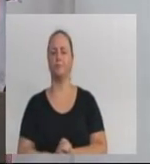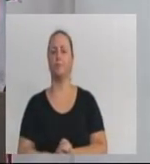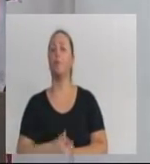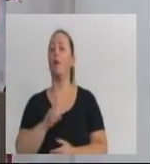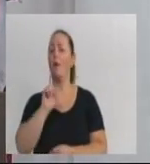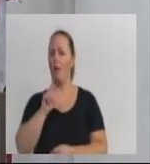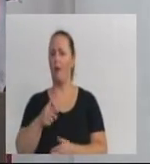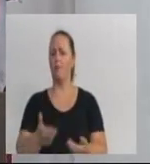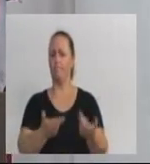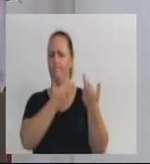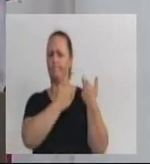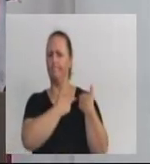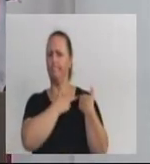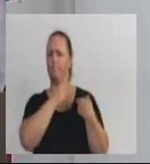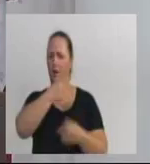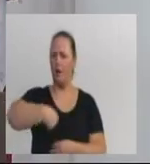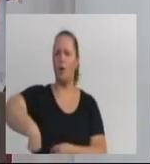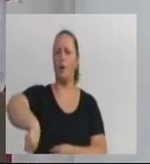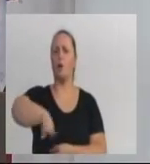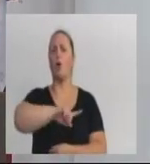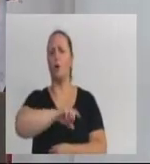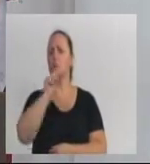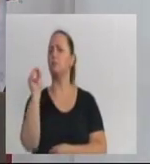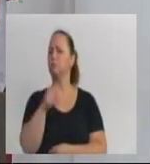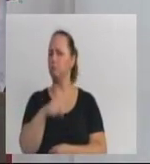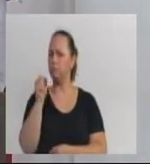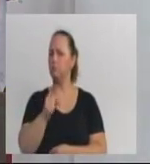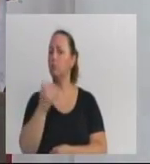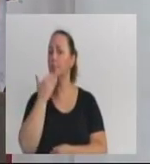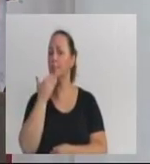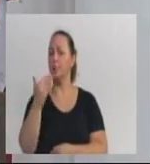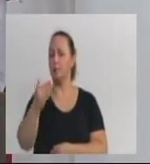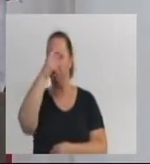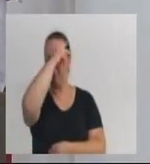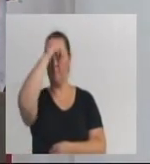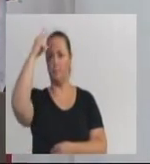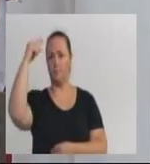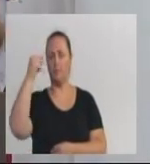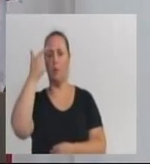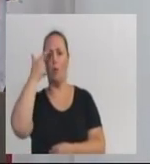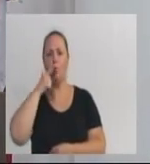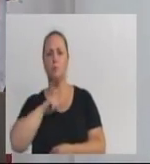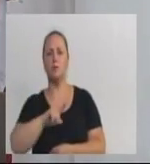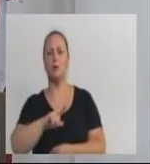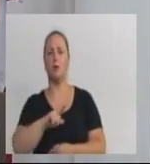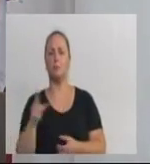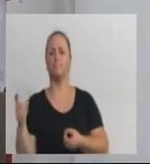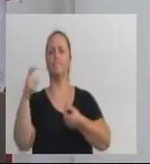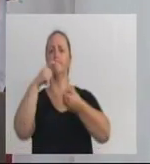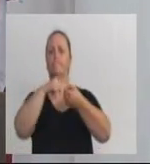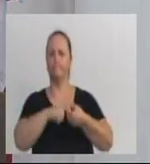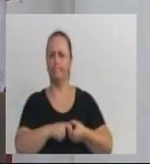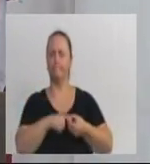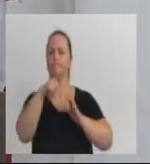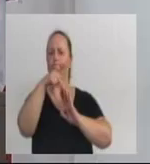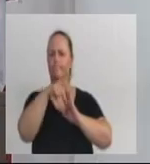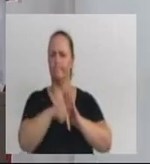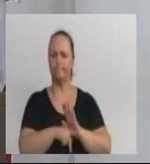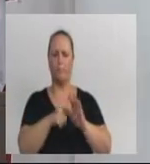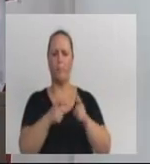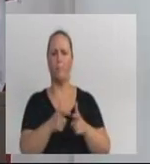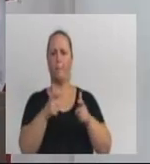É nossa obrigação solicitar à Prefeitura Municipal que amplie os convênios, que amplie as suas possibilidades,